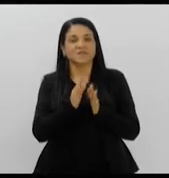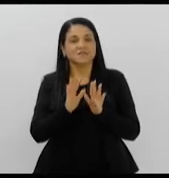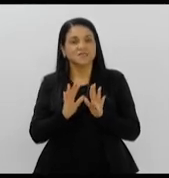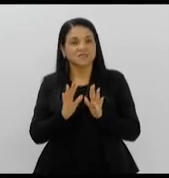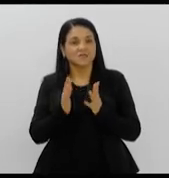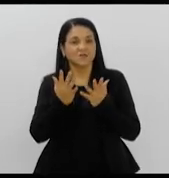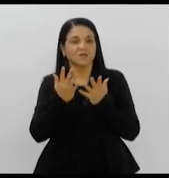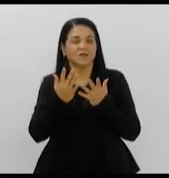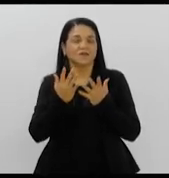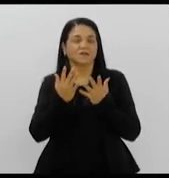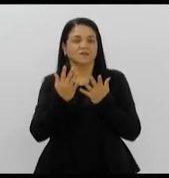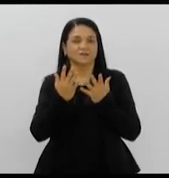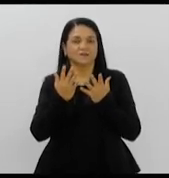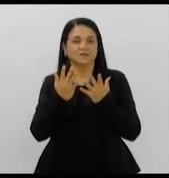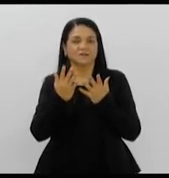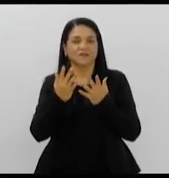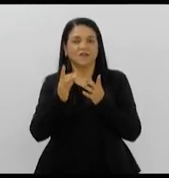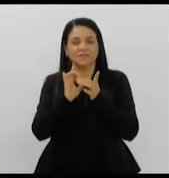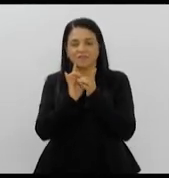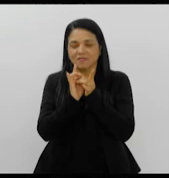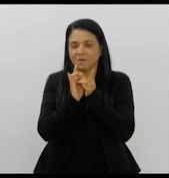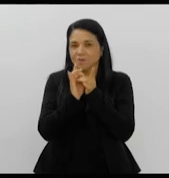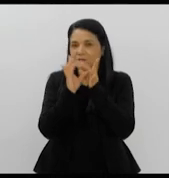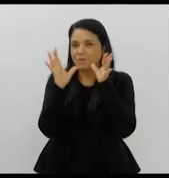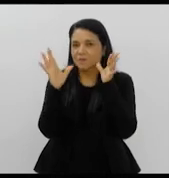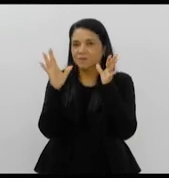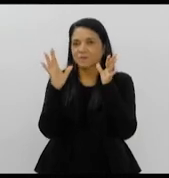saudar a democracia,